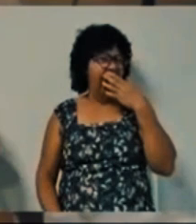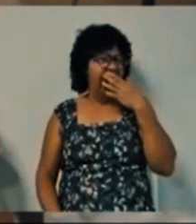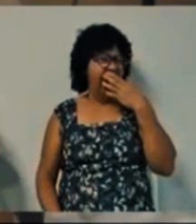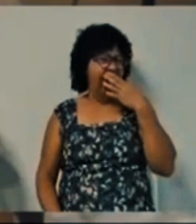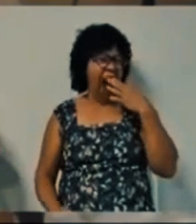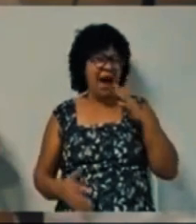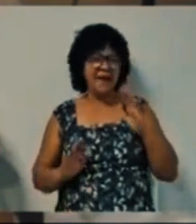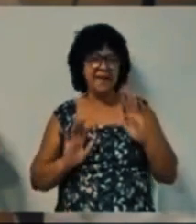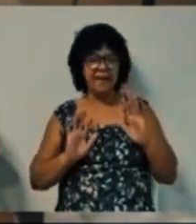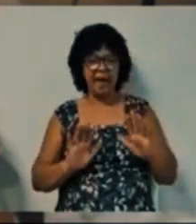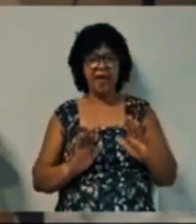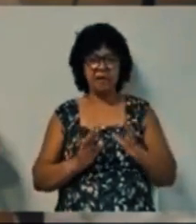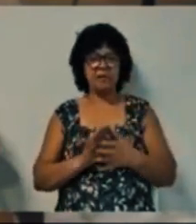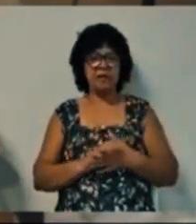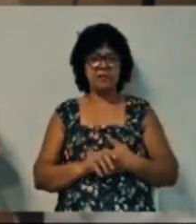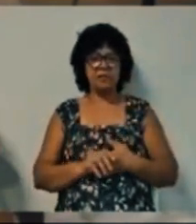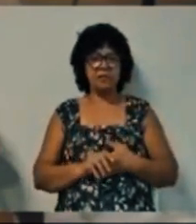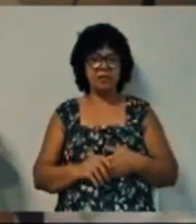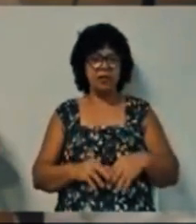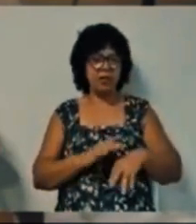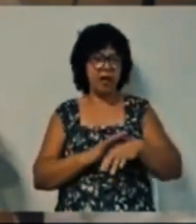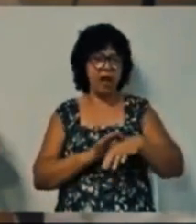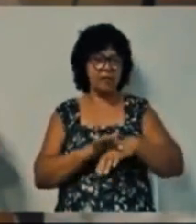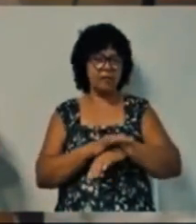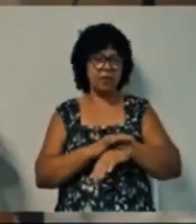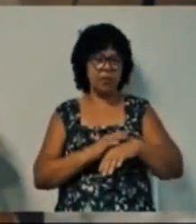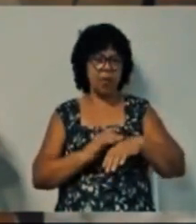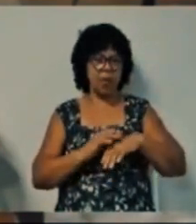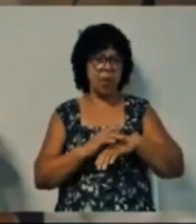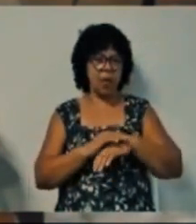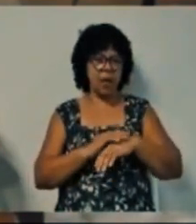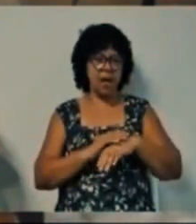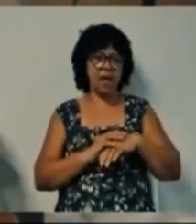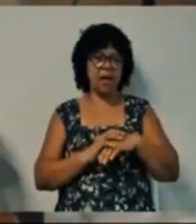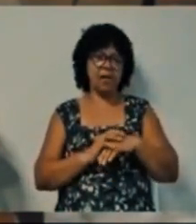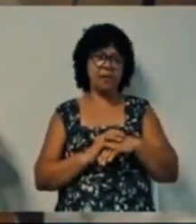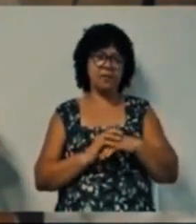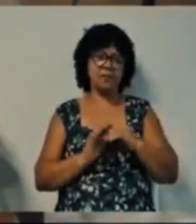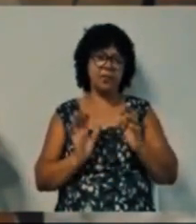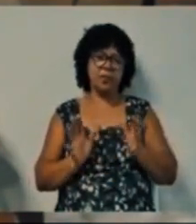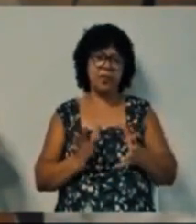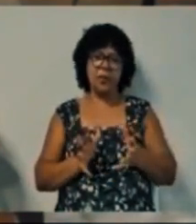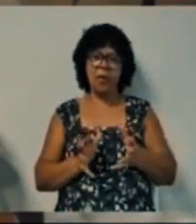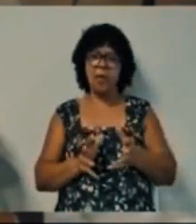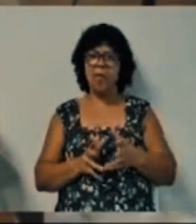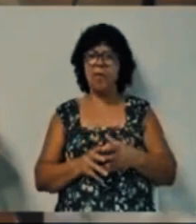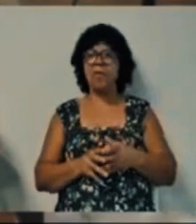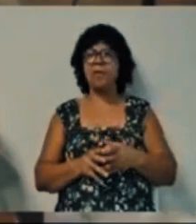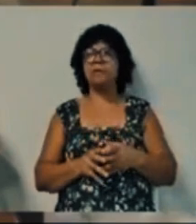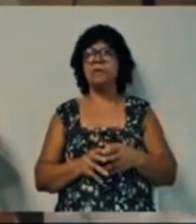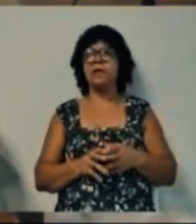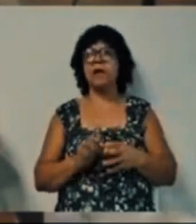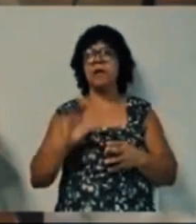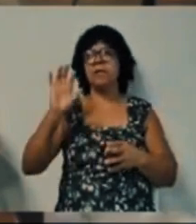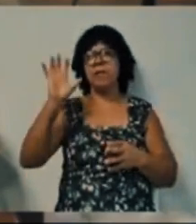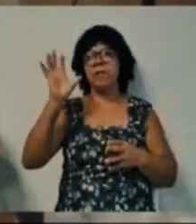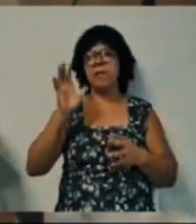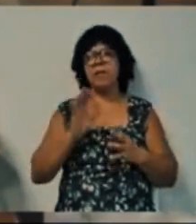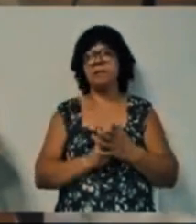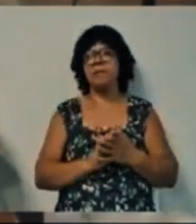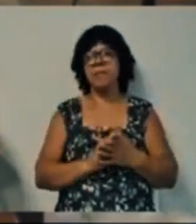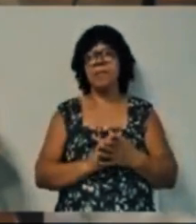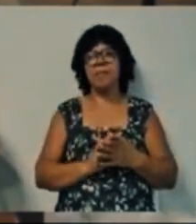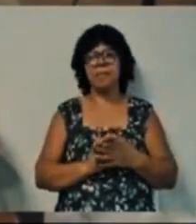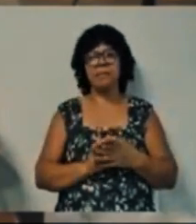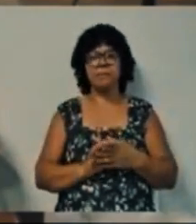uma crise de enfermidade, seja física na alma, seja no lar. Jesus está aqui nessa